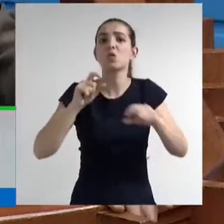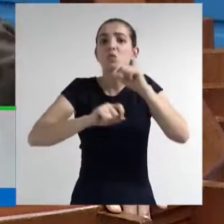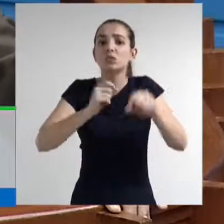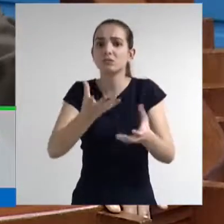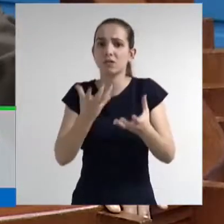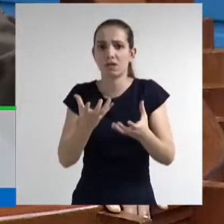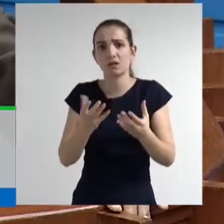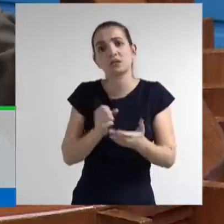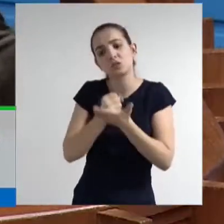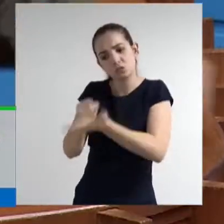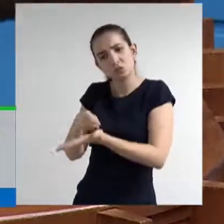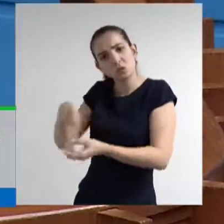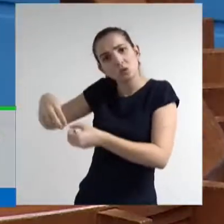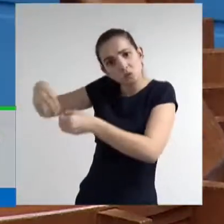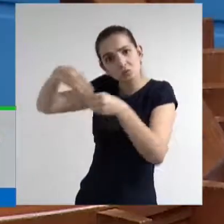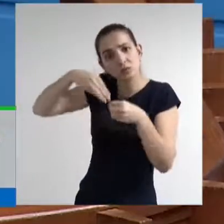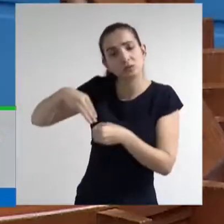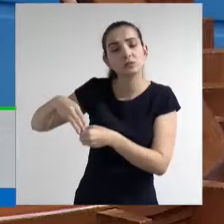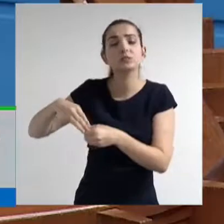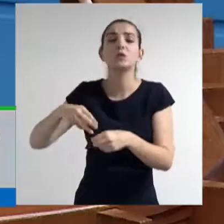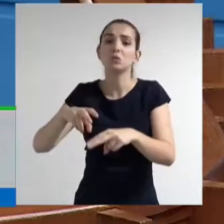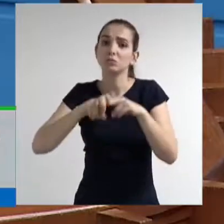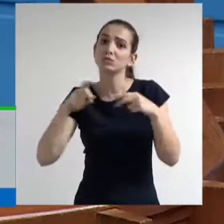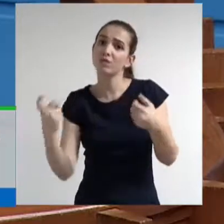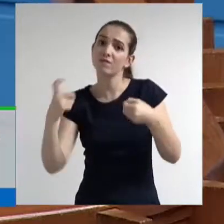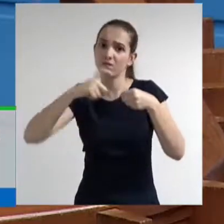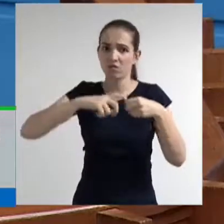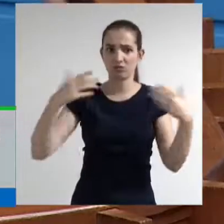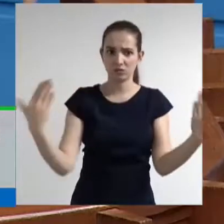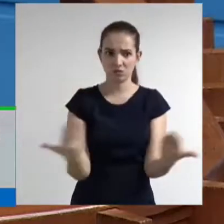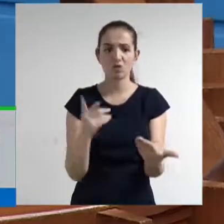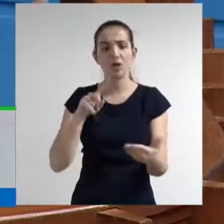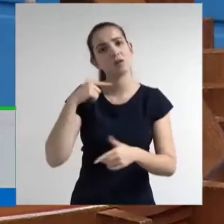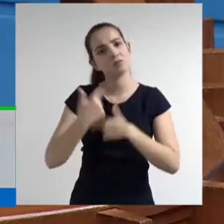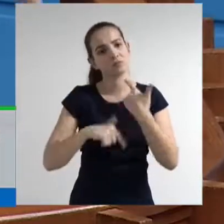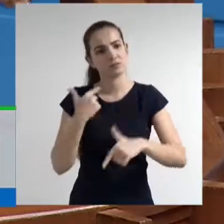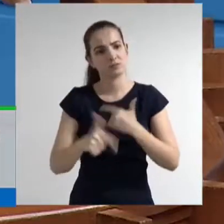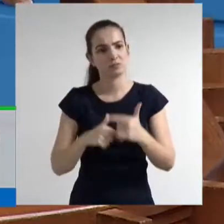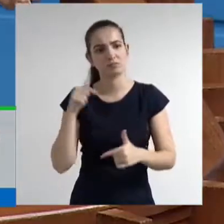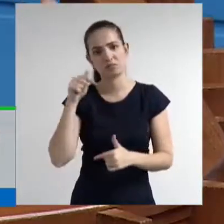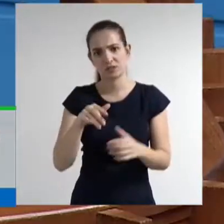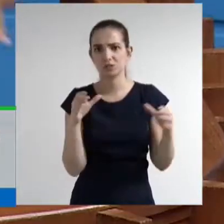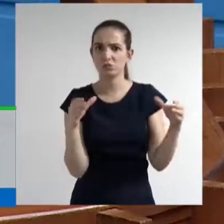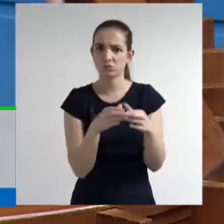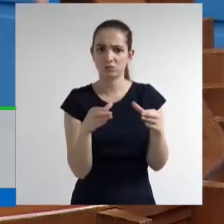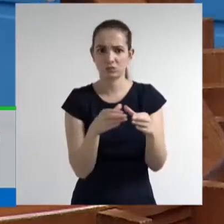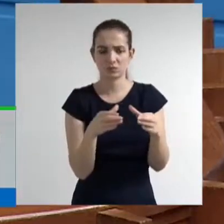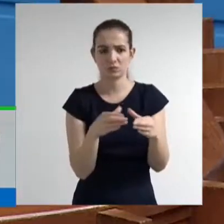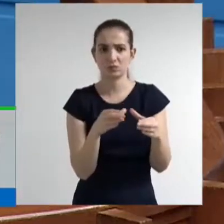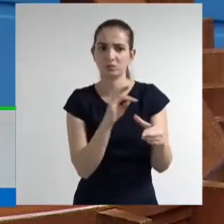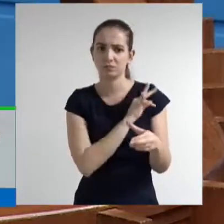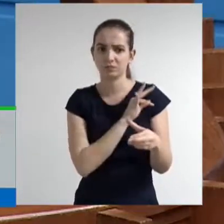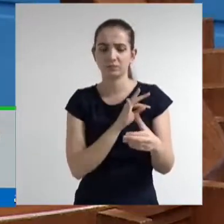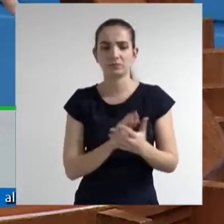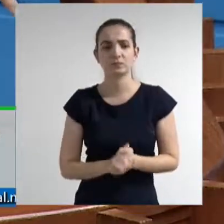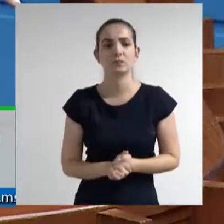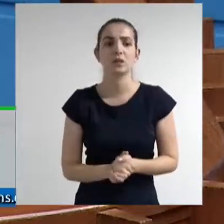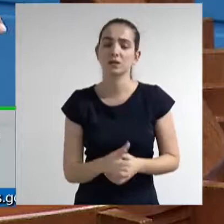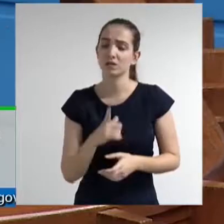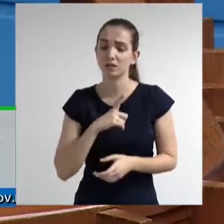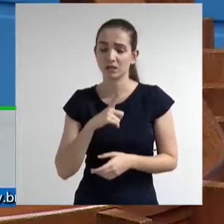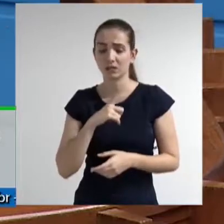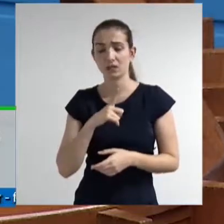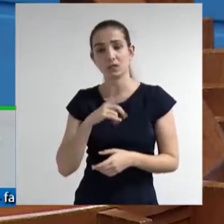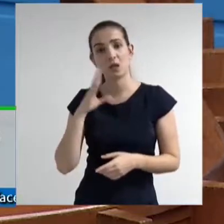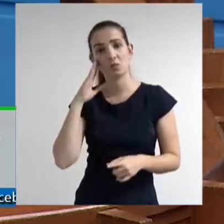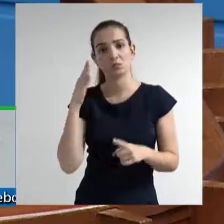os seus municípios. Isso vai ter que ser retomado agora. Isso é um trabalho, inclusive, para essa comissão, que tem a